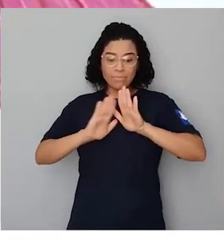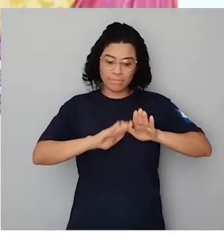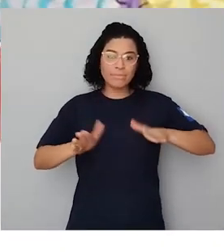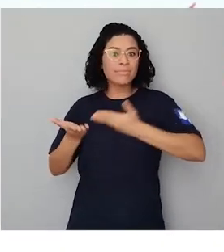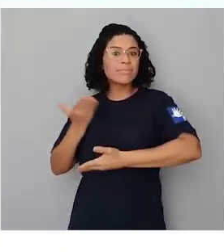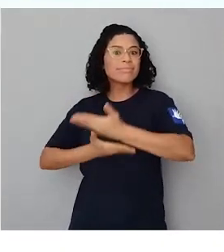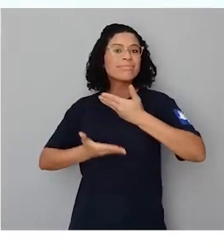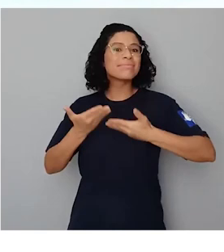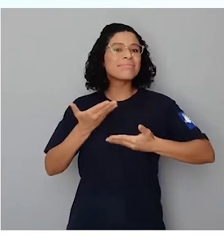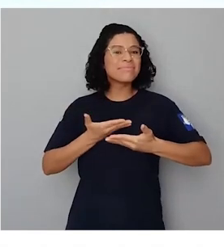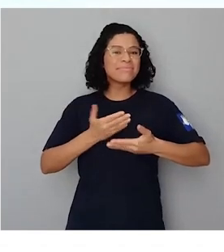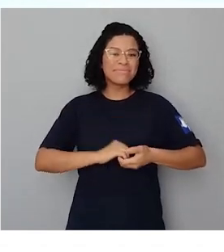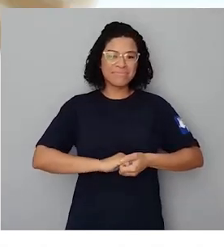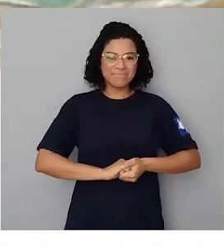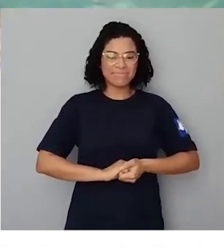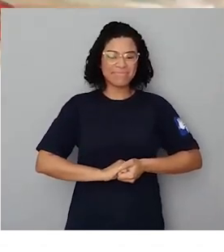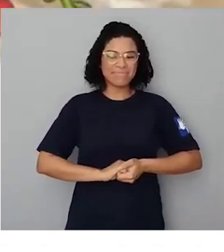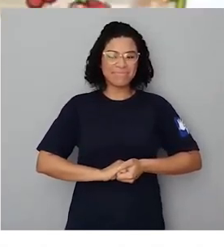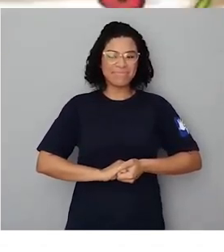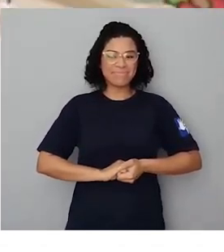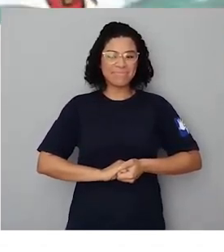De criança para criança!